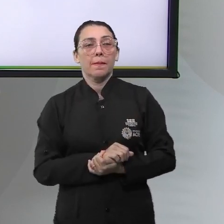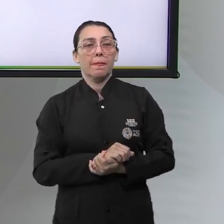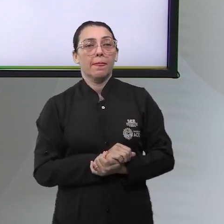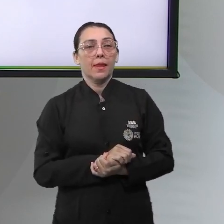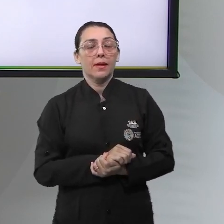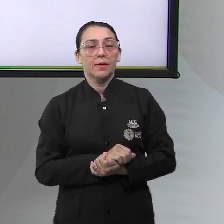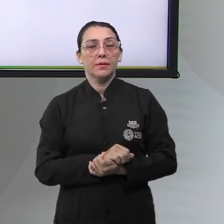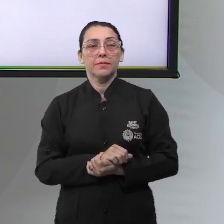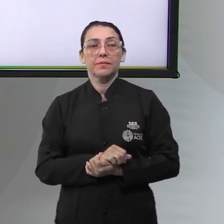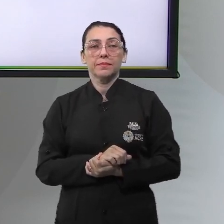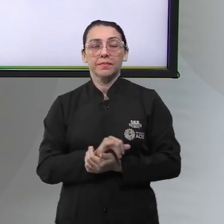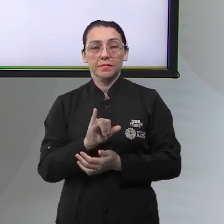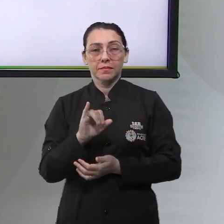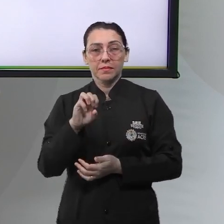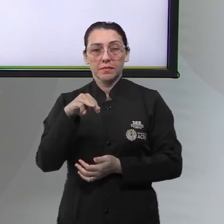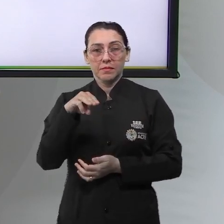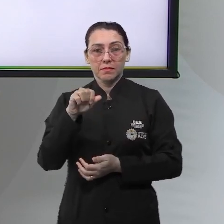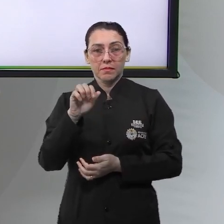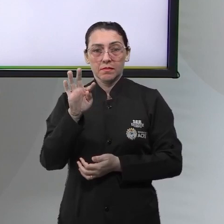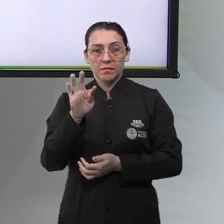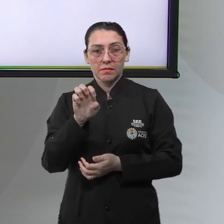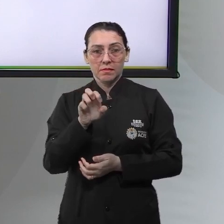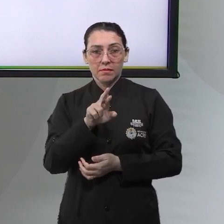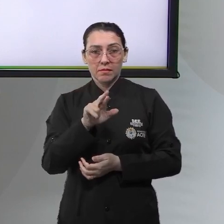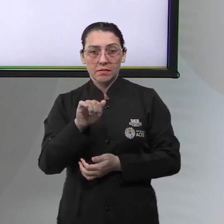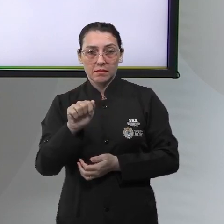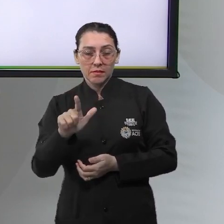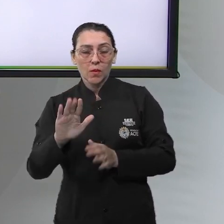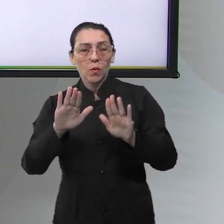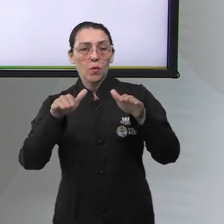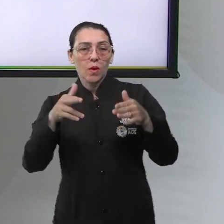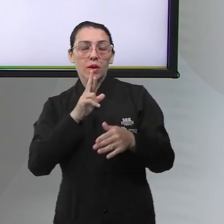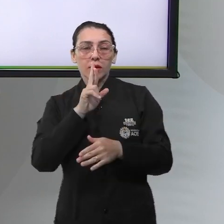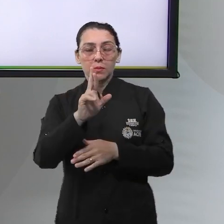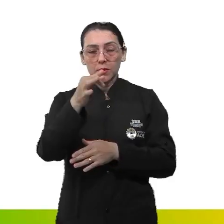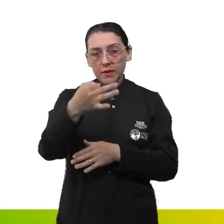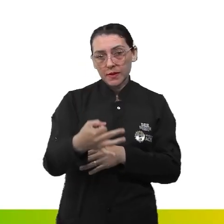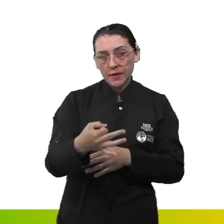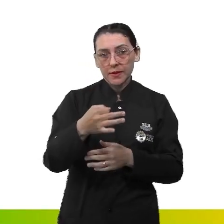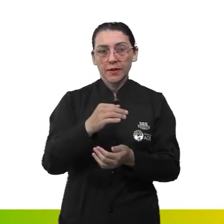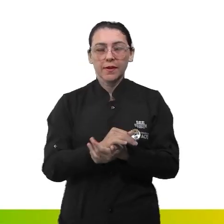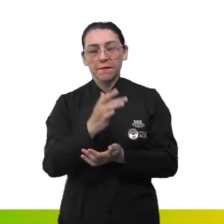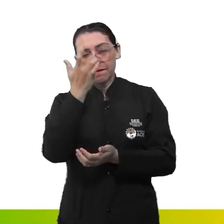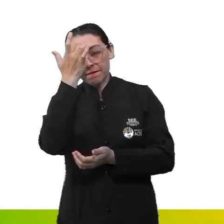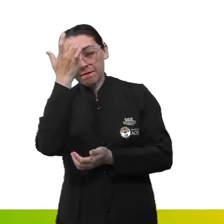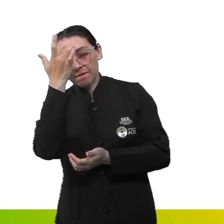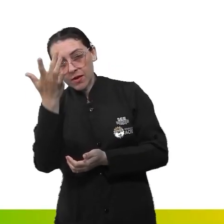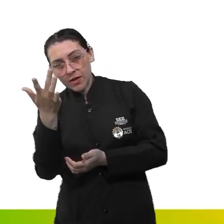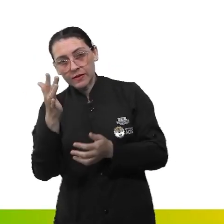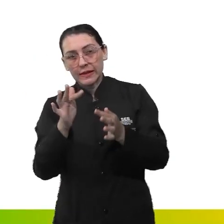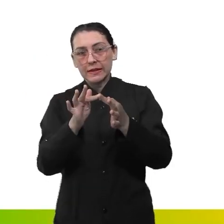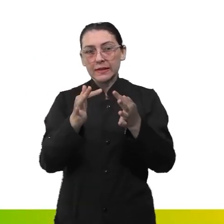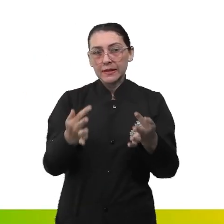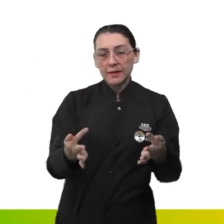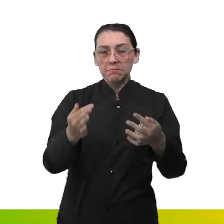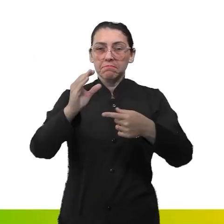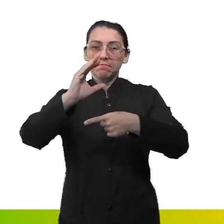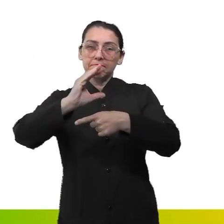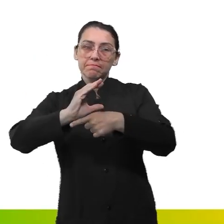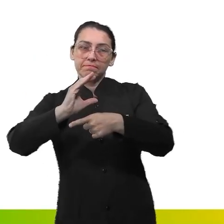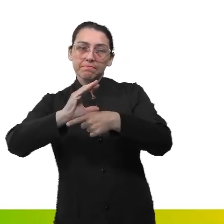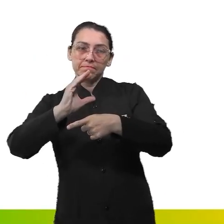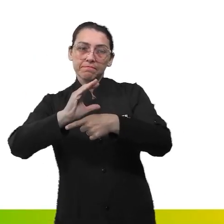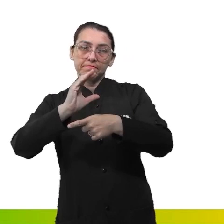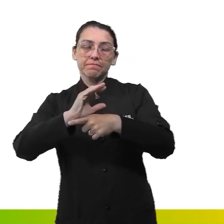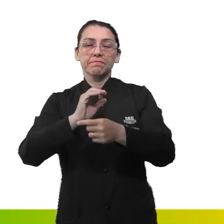uma cultura imaterial. Vamos visualizar qual a alternativa correta? Está bem fácil, bem simples. Está